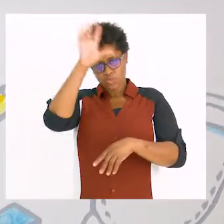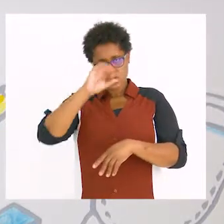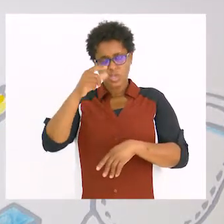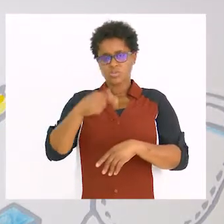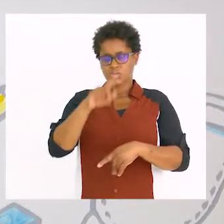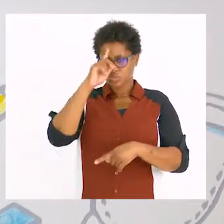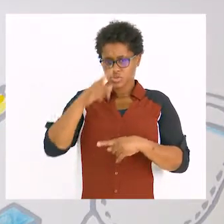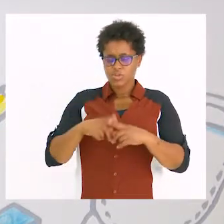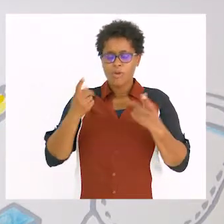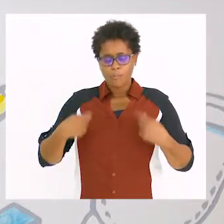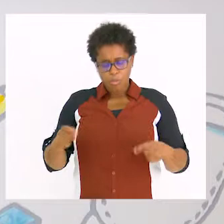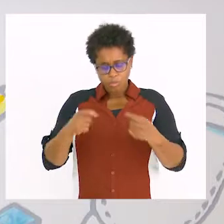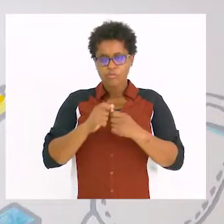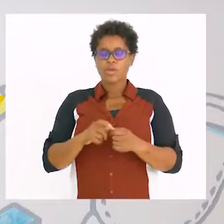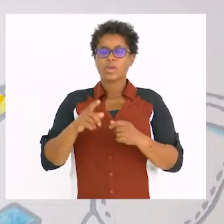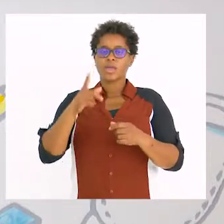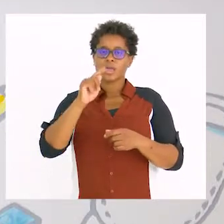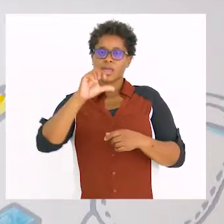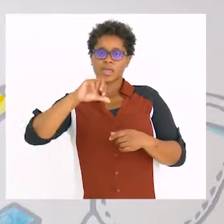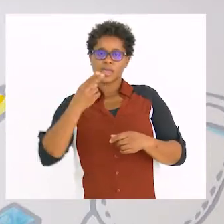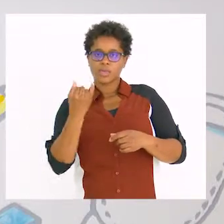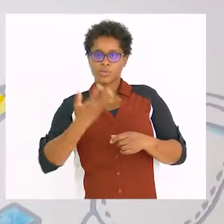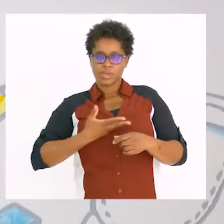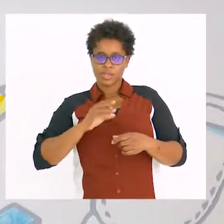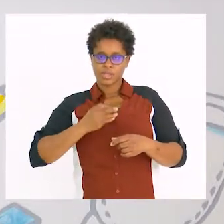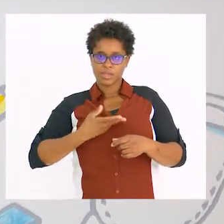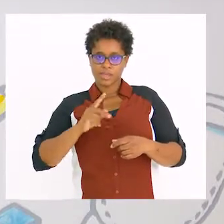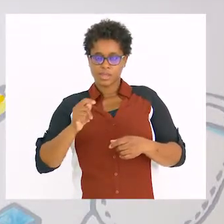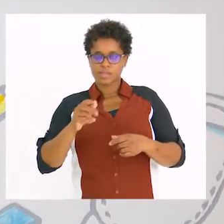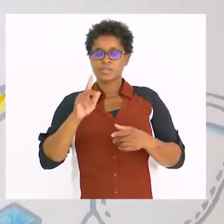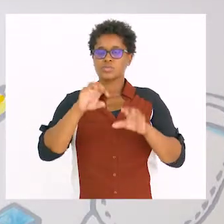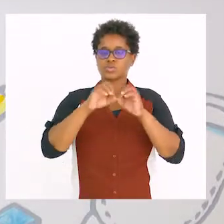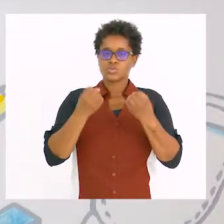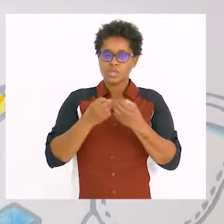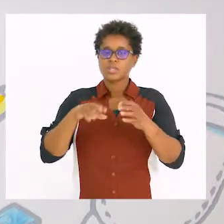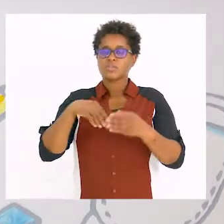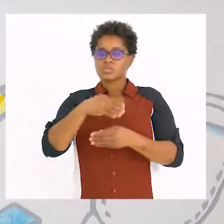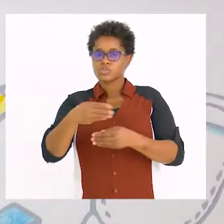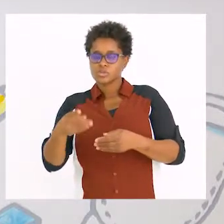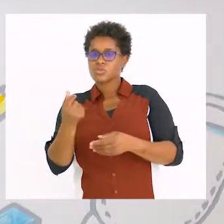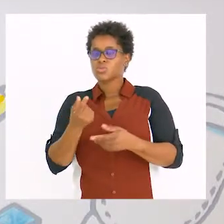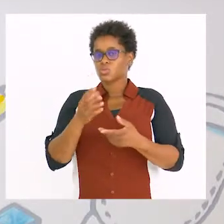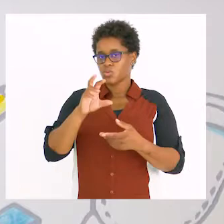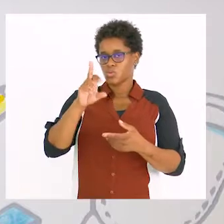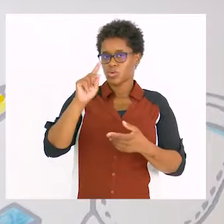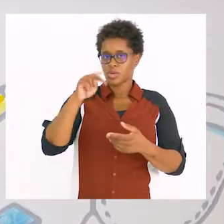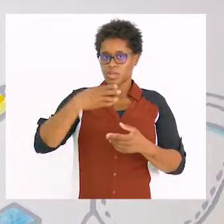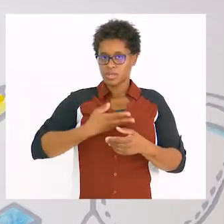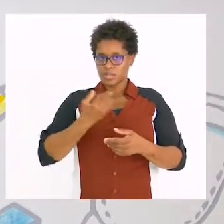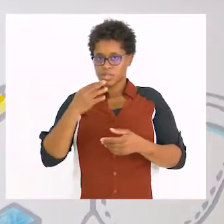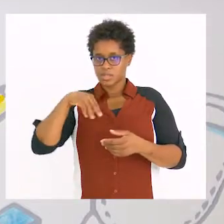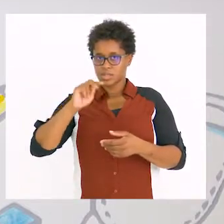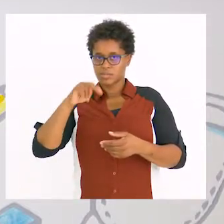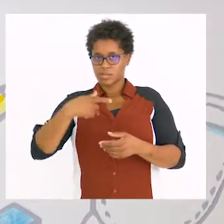objetivo promover a equidade social através da redistribuição do rendimento e tem